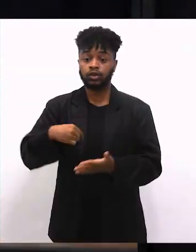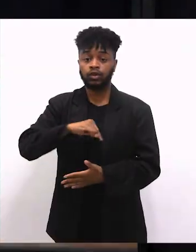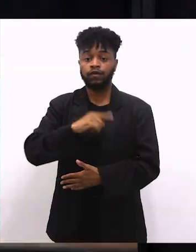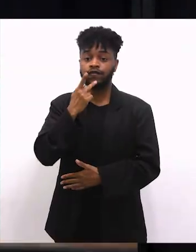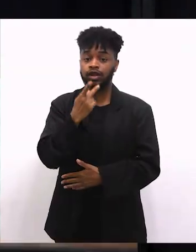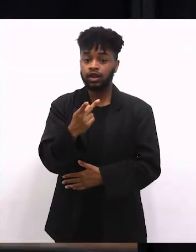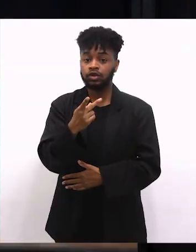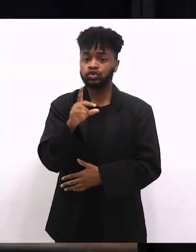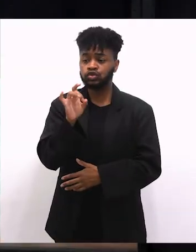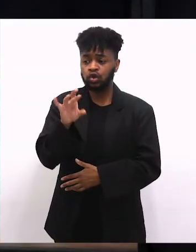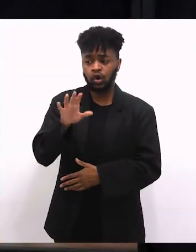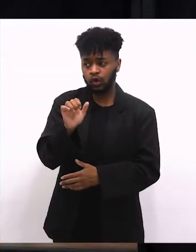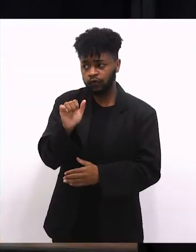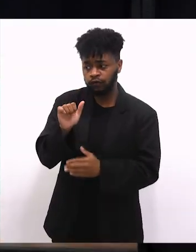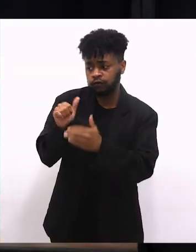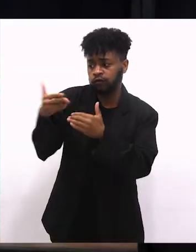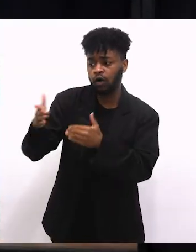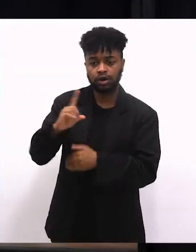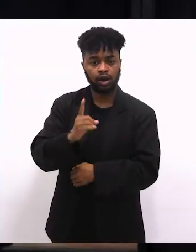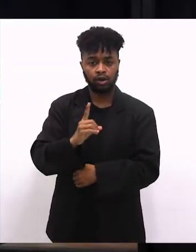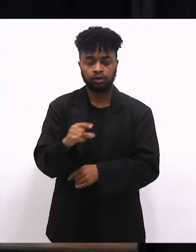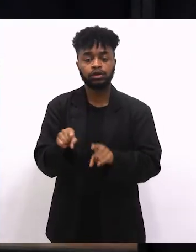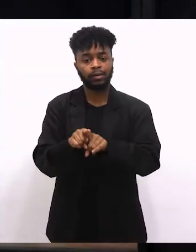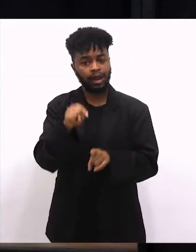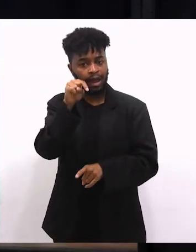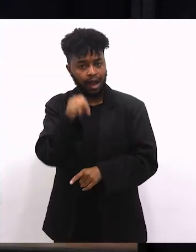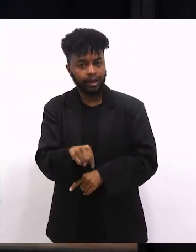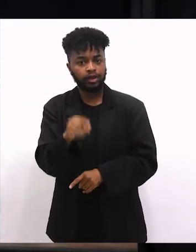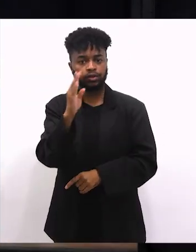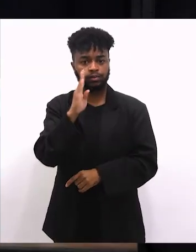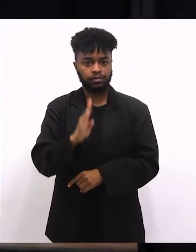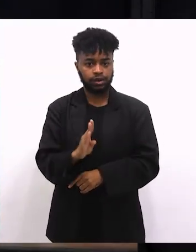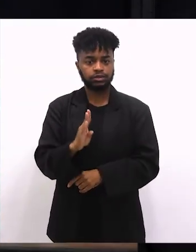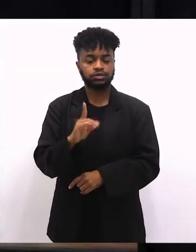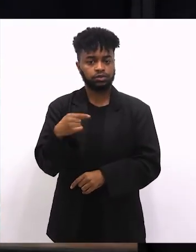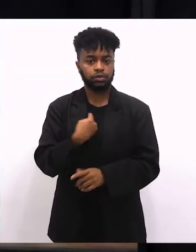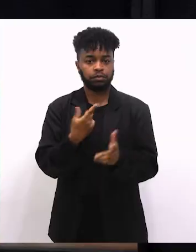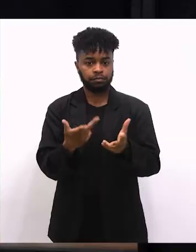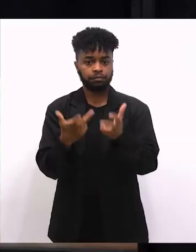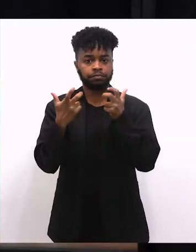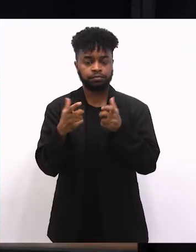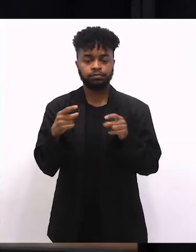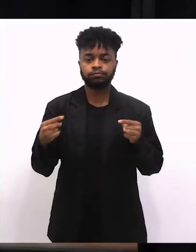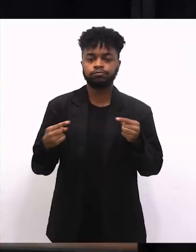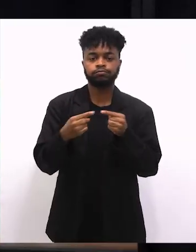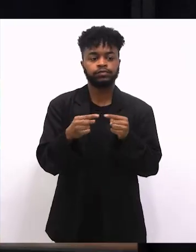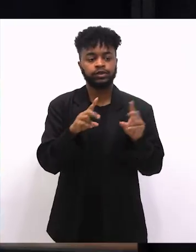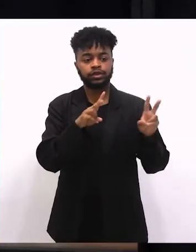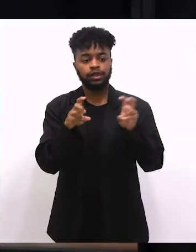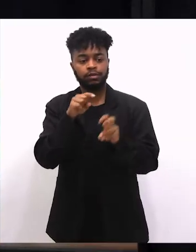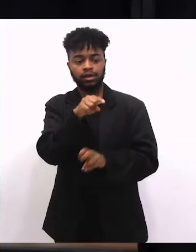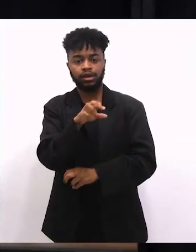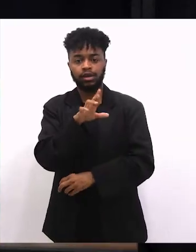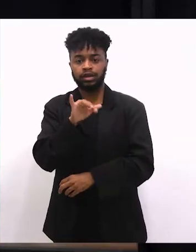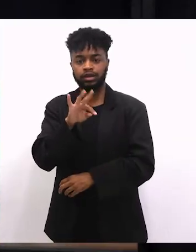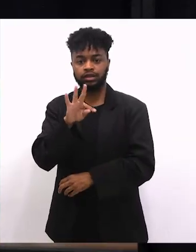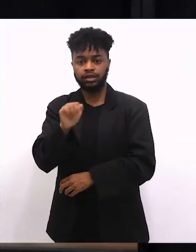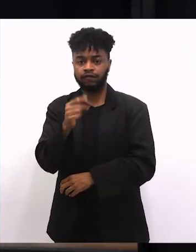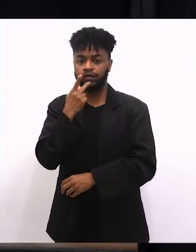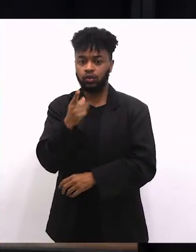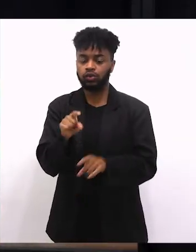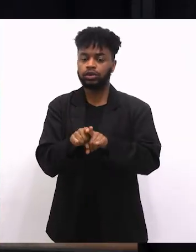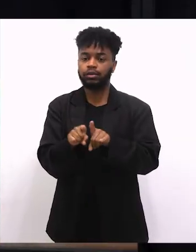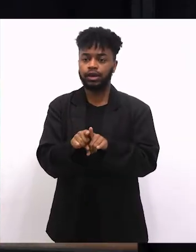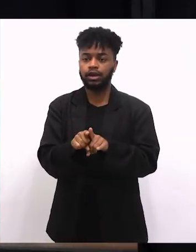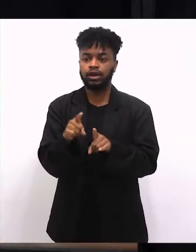estamos falando só internacionalmente, mas também em âmbito nacional, local, com as formas que a doutora Rita falou, que aí